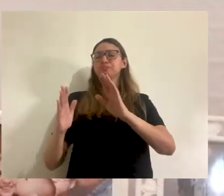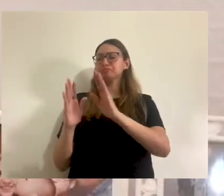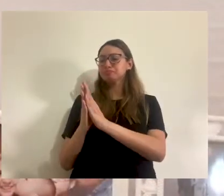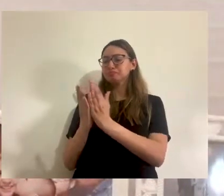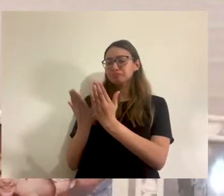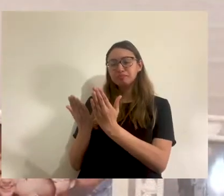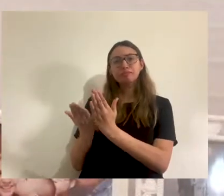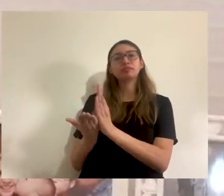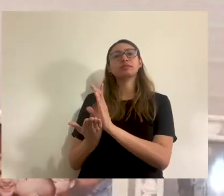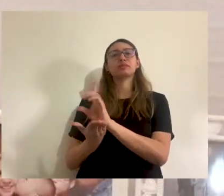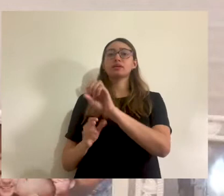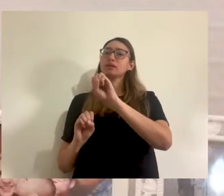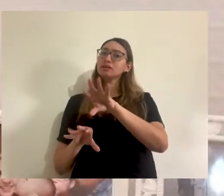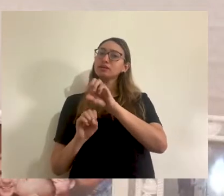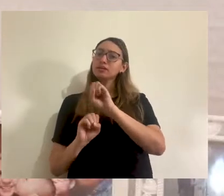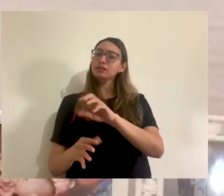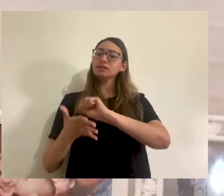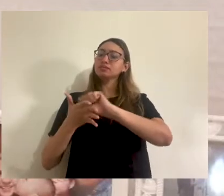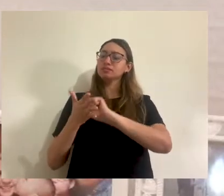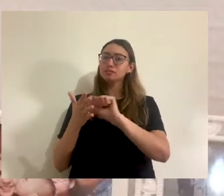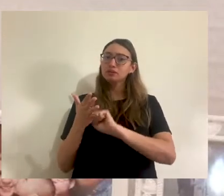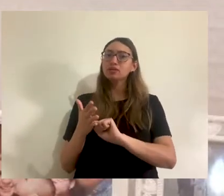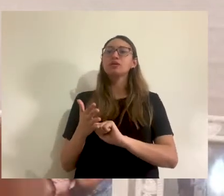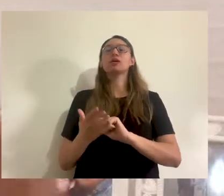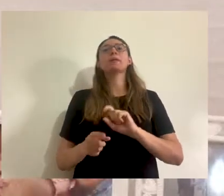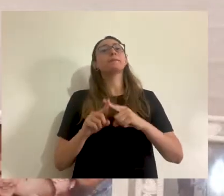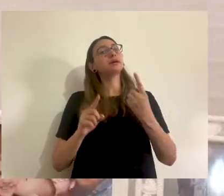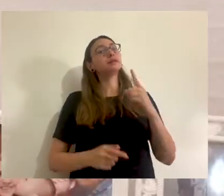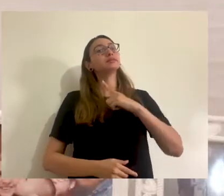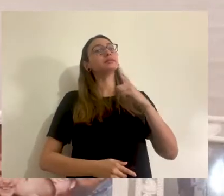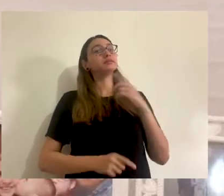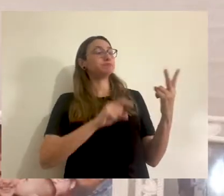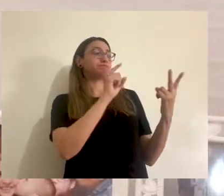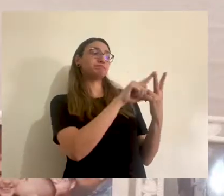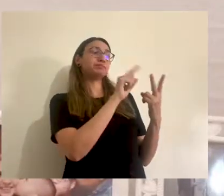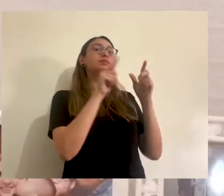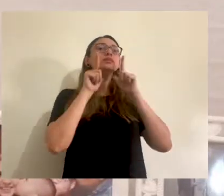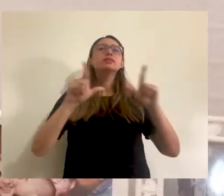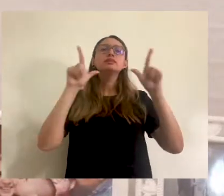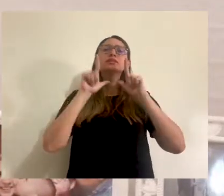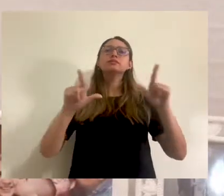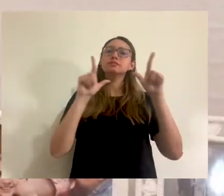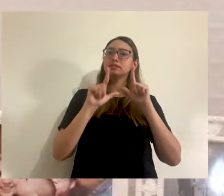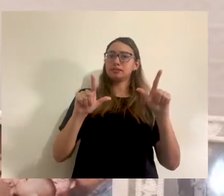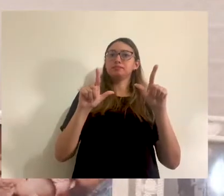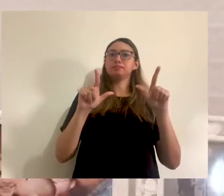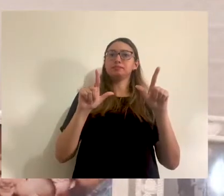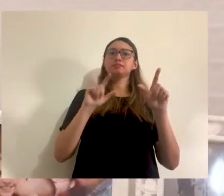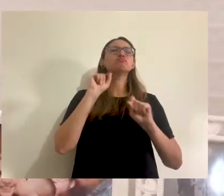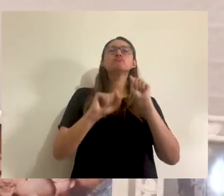povo sobre essas Escrituras. Por outro lado, nós também temos o levita. Quem são os levitas? Os levitas